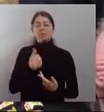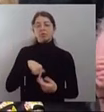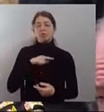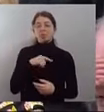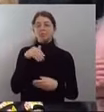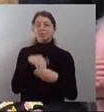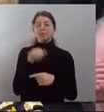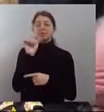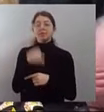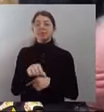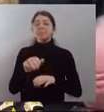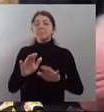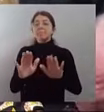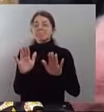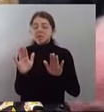ponto, contudo,